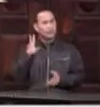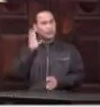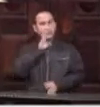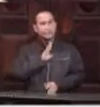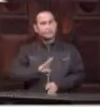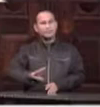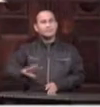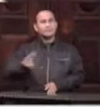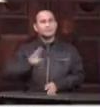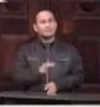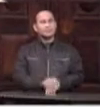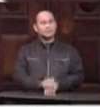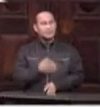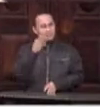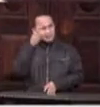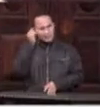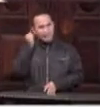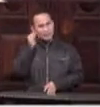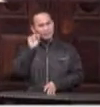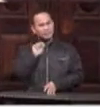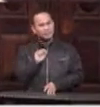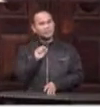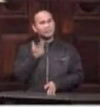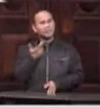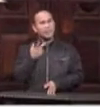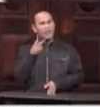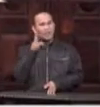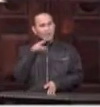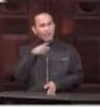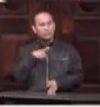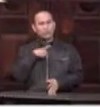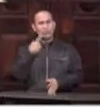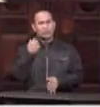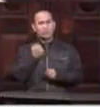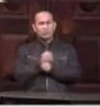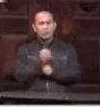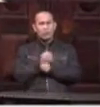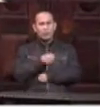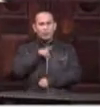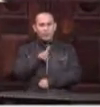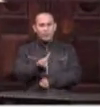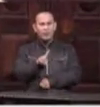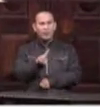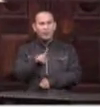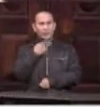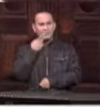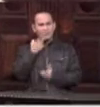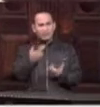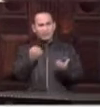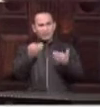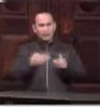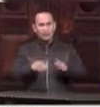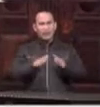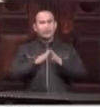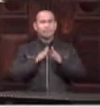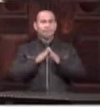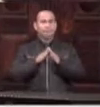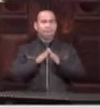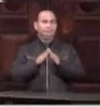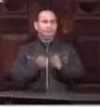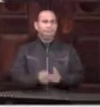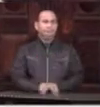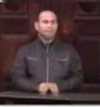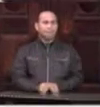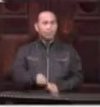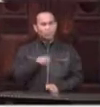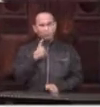Amado sabe, ele tem pelo menos 2 obras consagradas a esse tema, né?